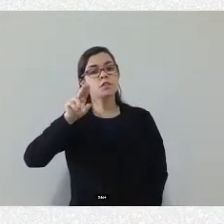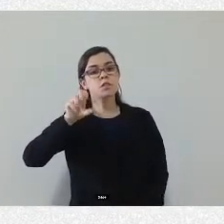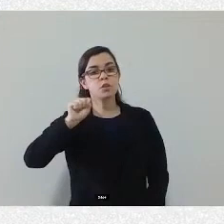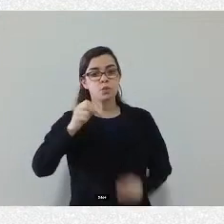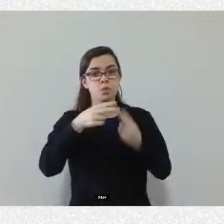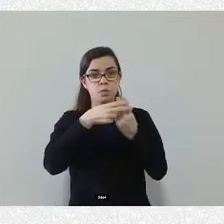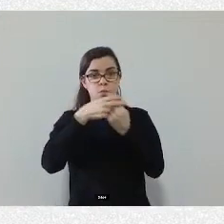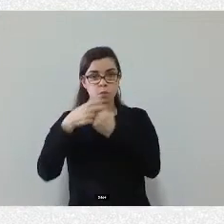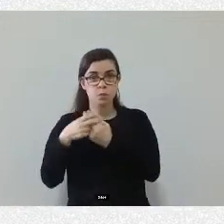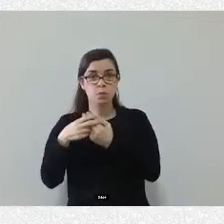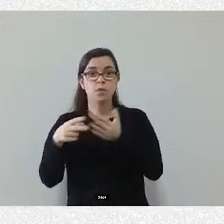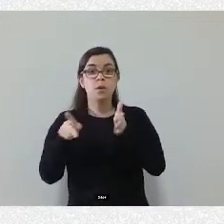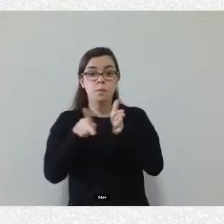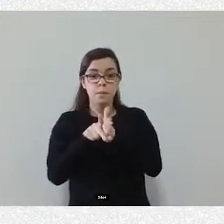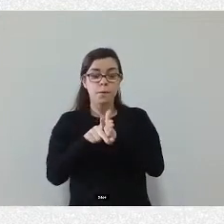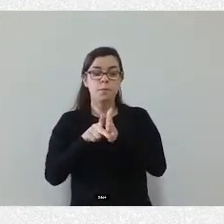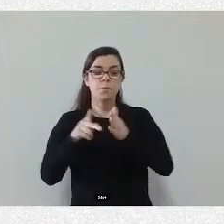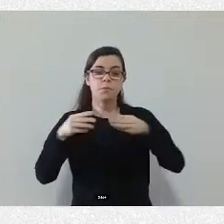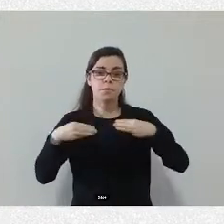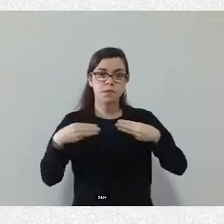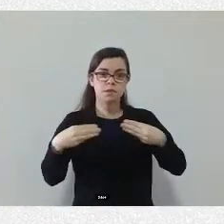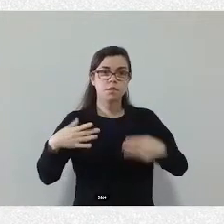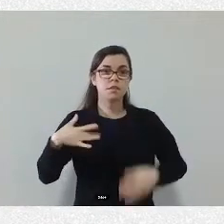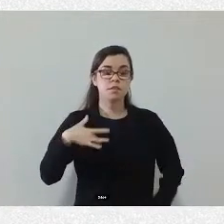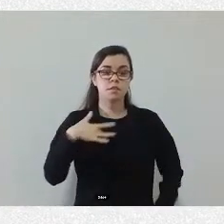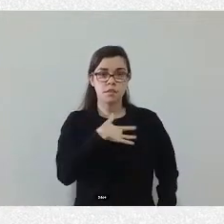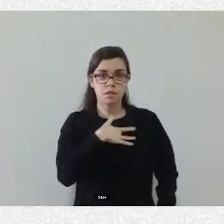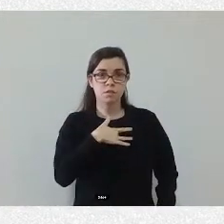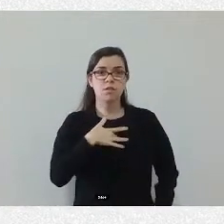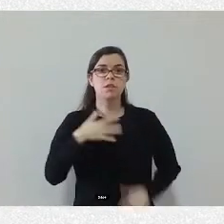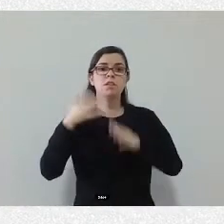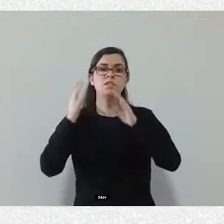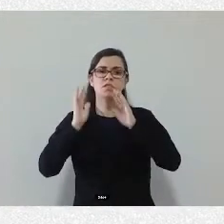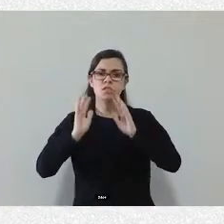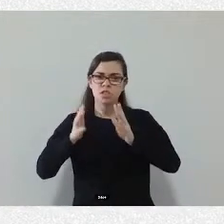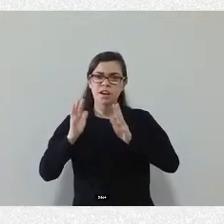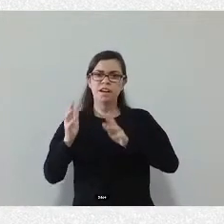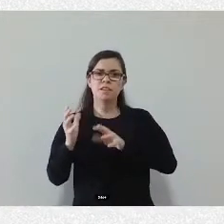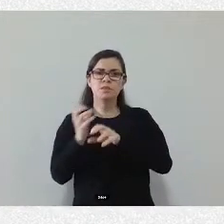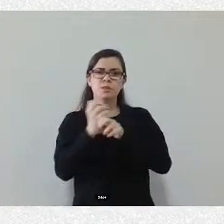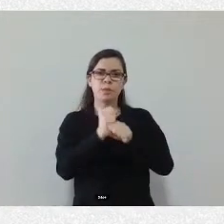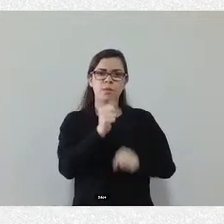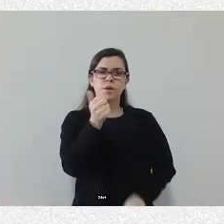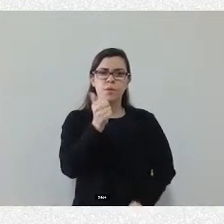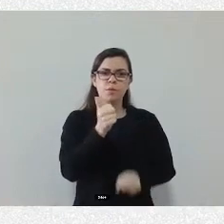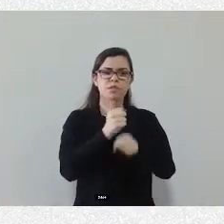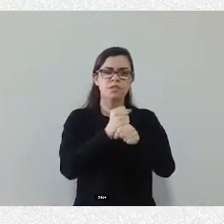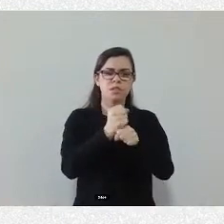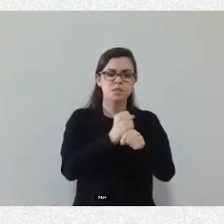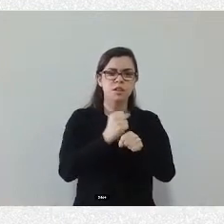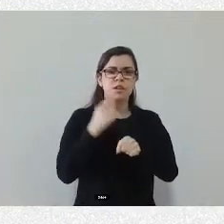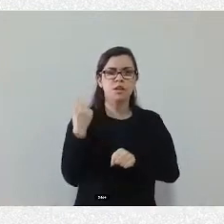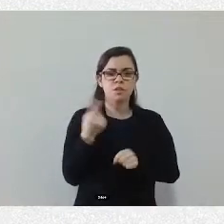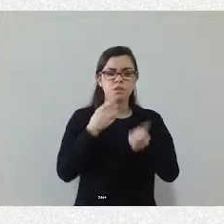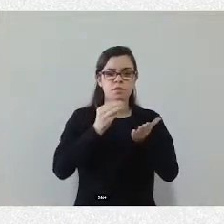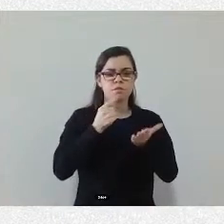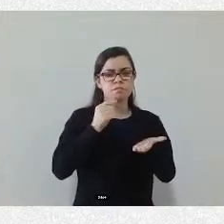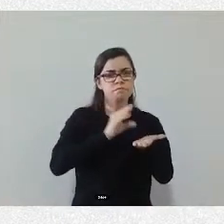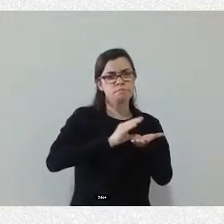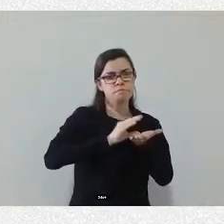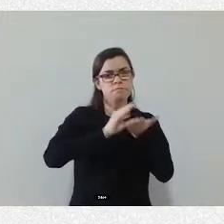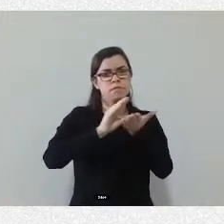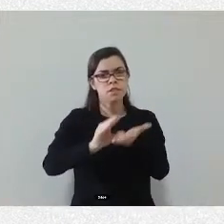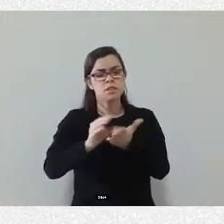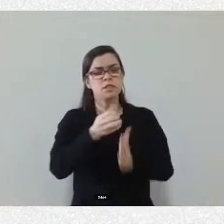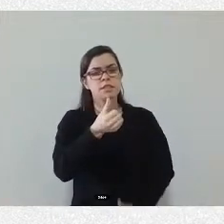pelo Ministério da Saúde. Nos últimos 11 anos, nós investimos mais de R$600 milhões em